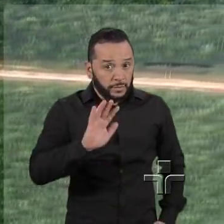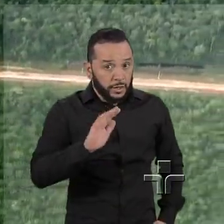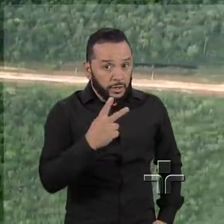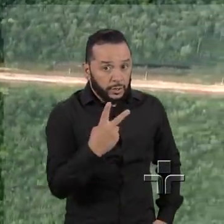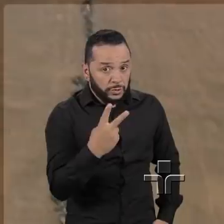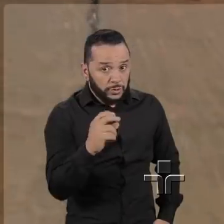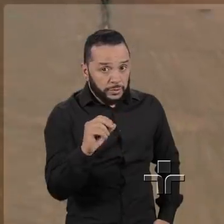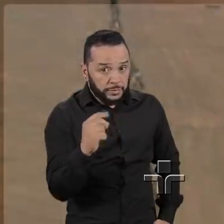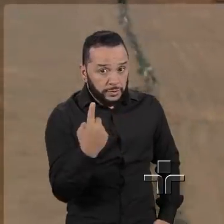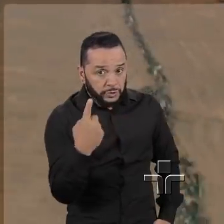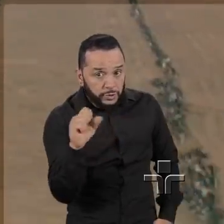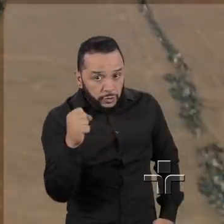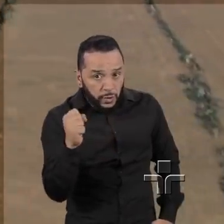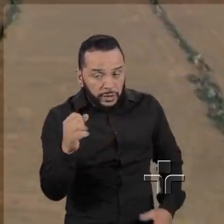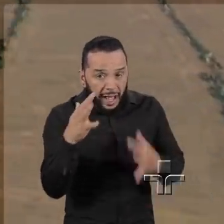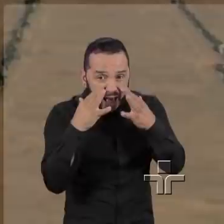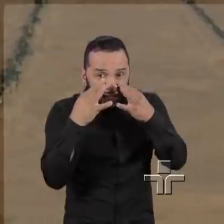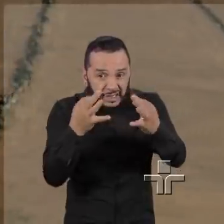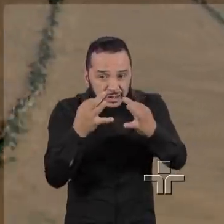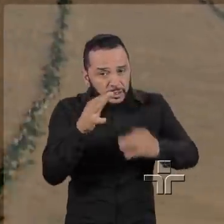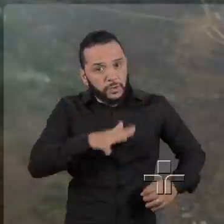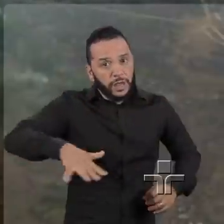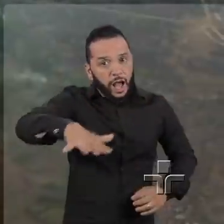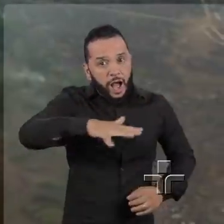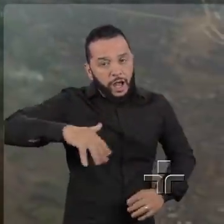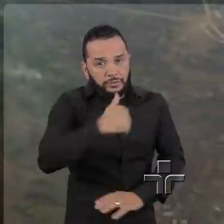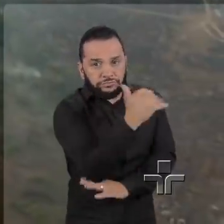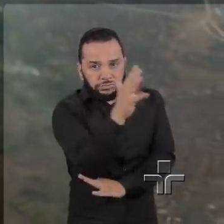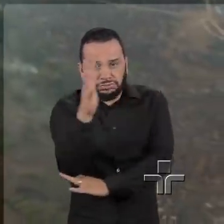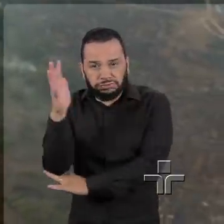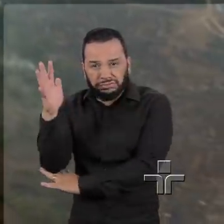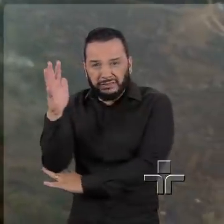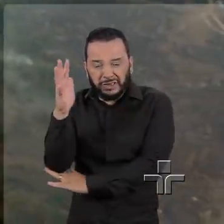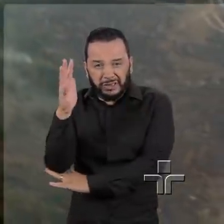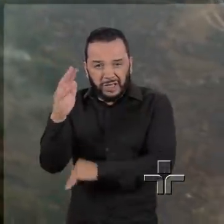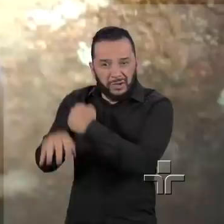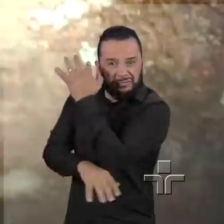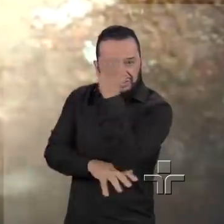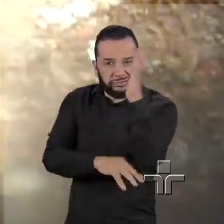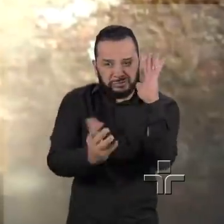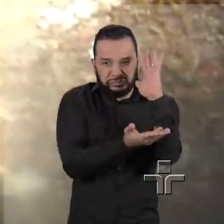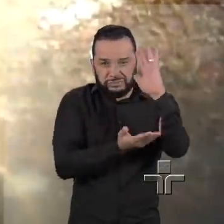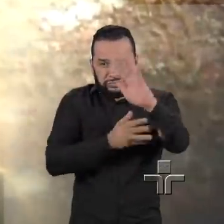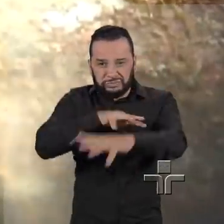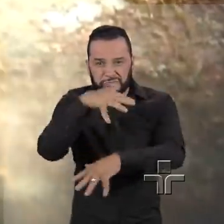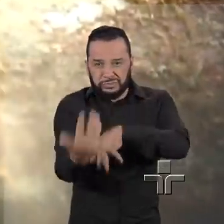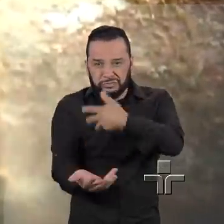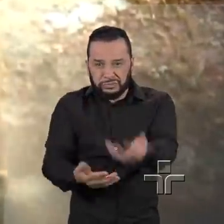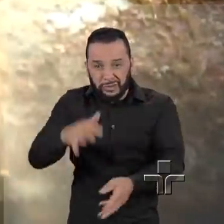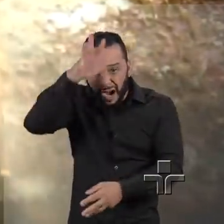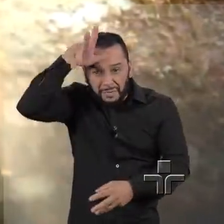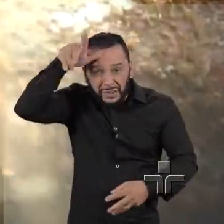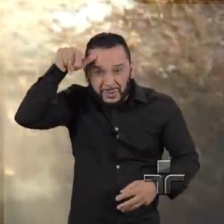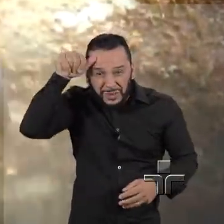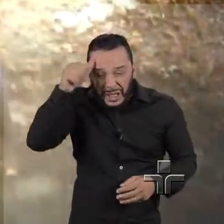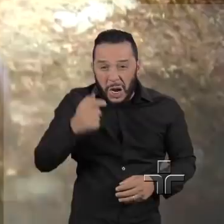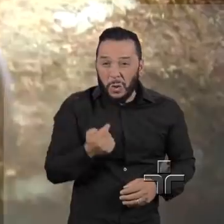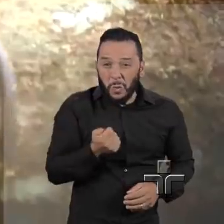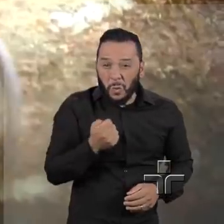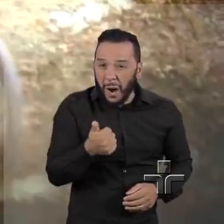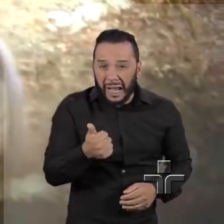2018 começa com um alerta na área ambiental. O desmatamento da Amazônia está perto de chegar a um